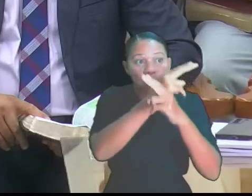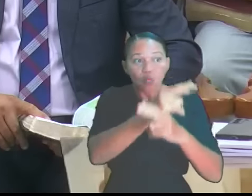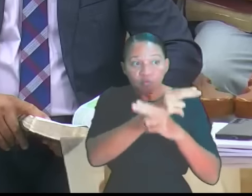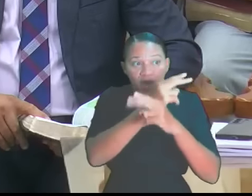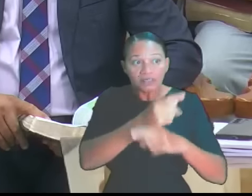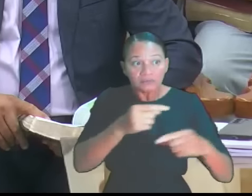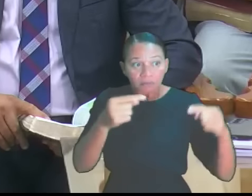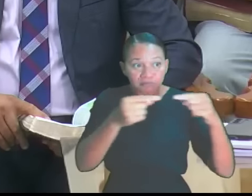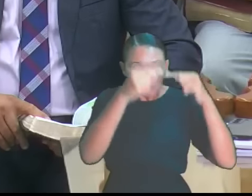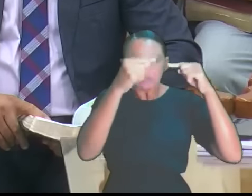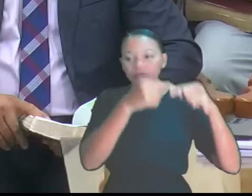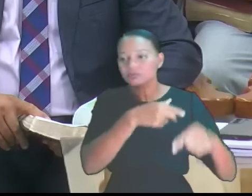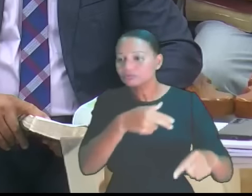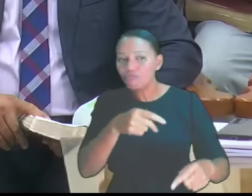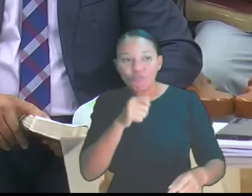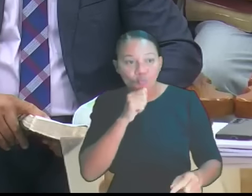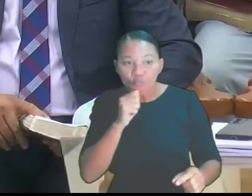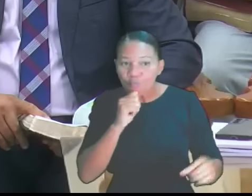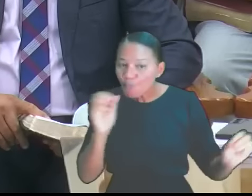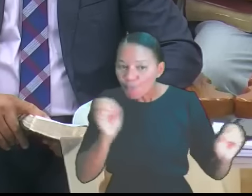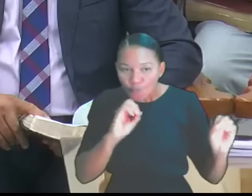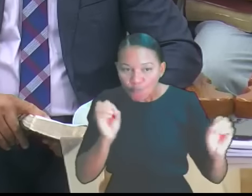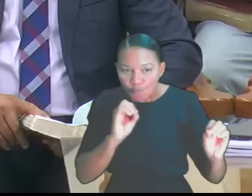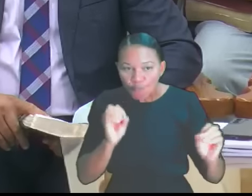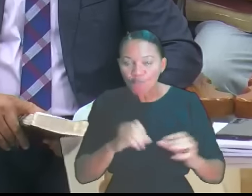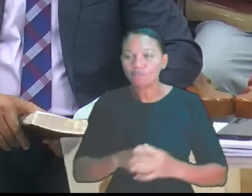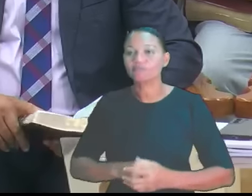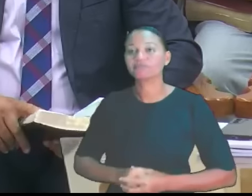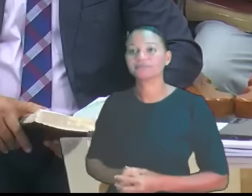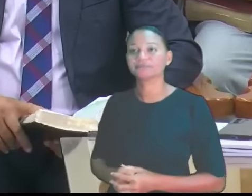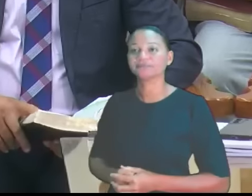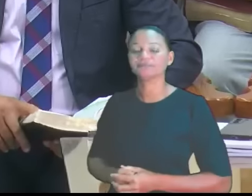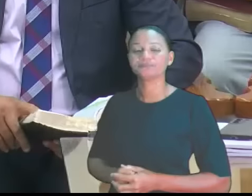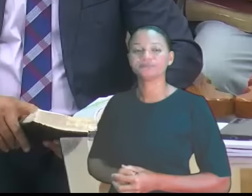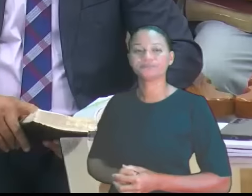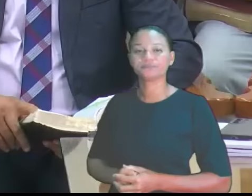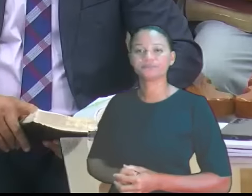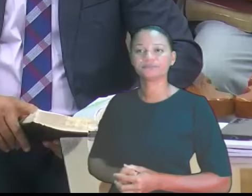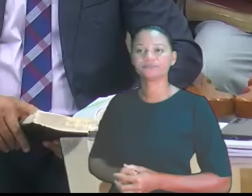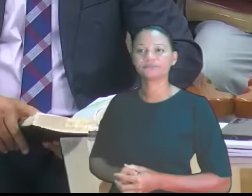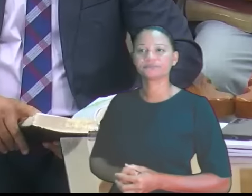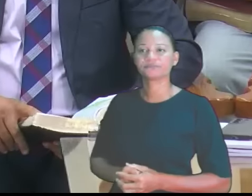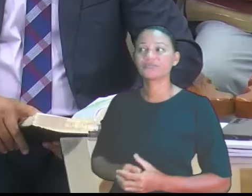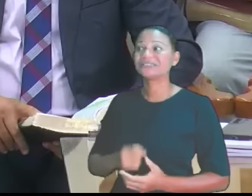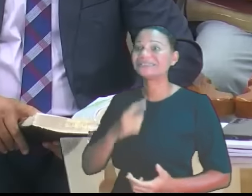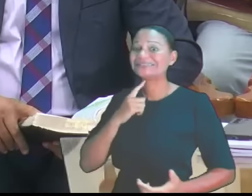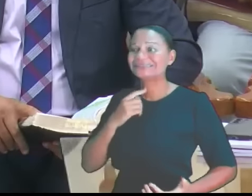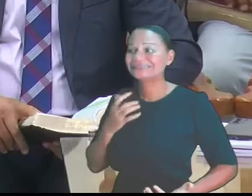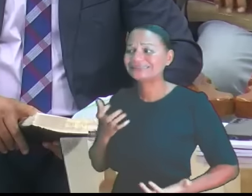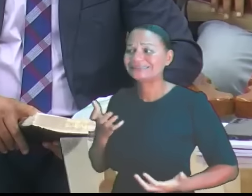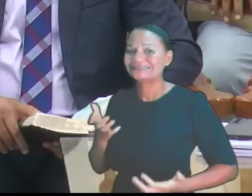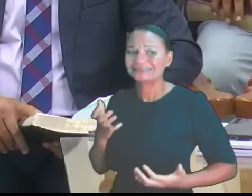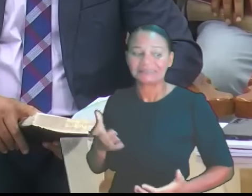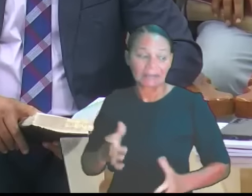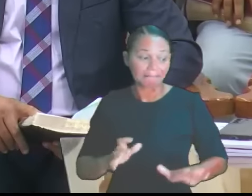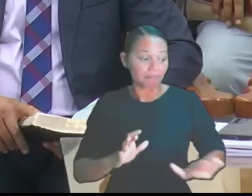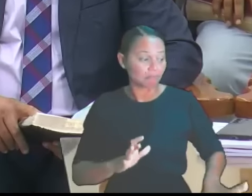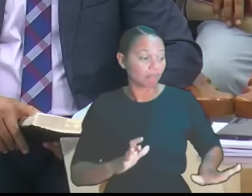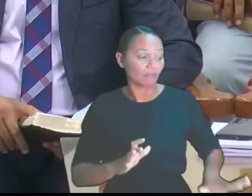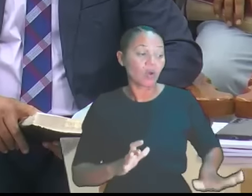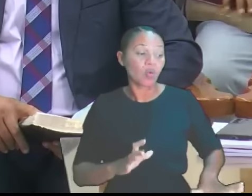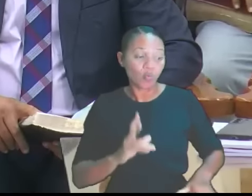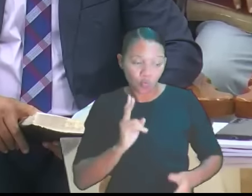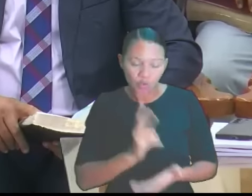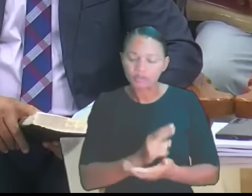sai. Enquanto não balançar, você não sai. E o desejo de ir para a batalha? E Deus diz: segura.